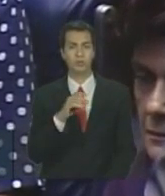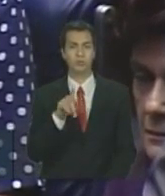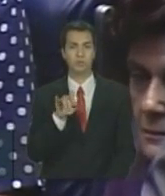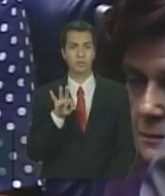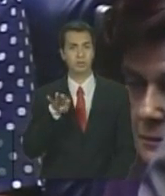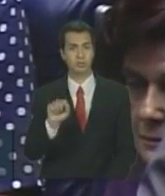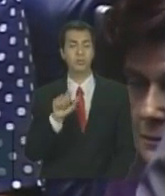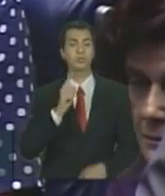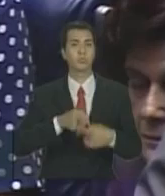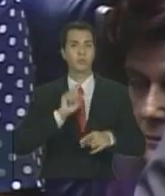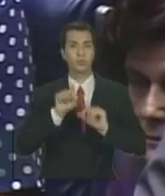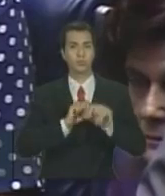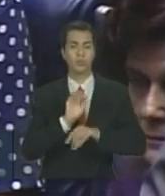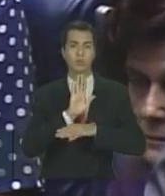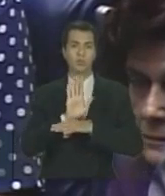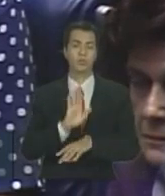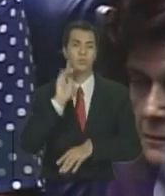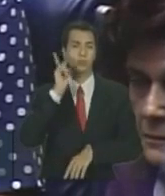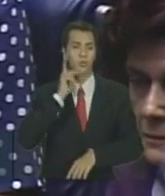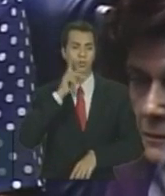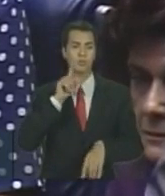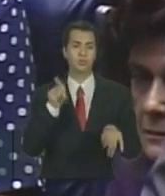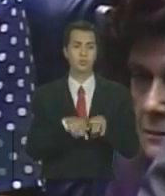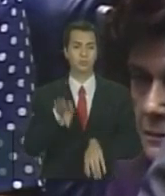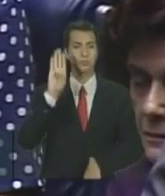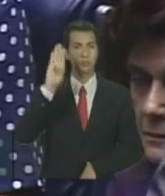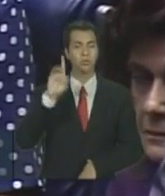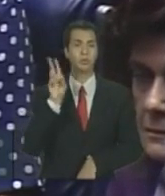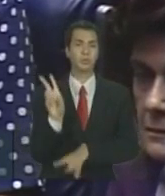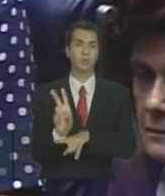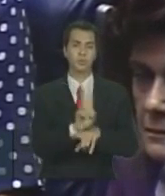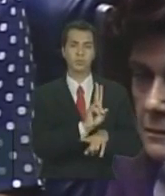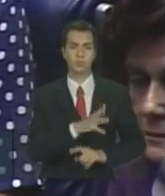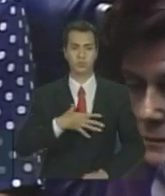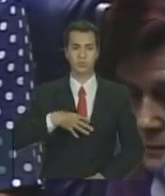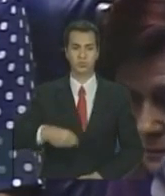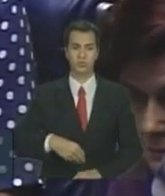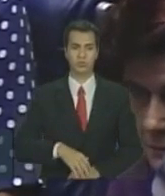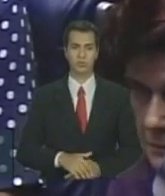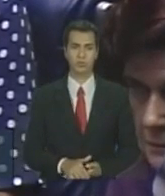de apoio político, mas, sobretudo, também na criação dos seus filhos.